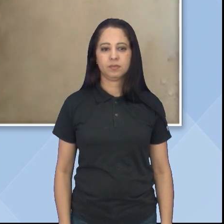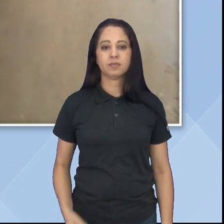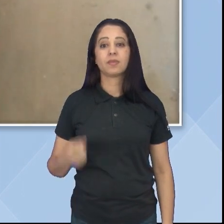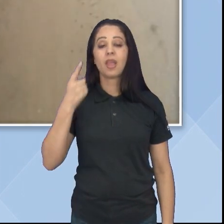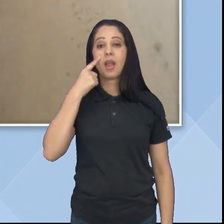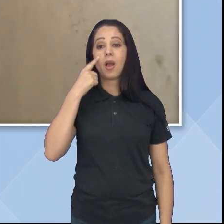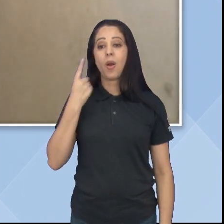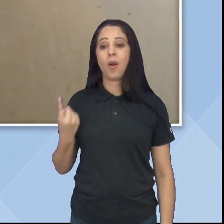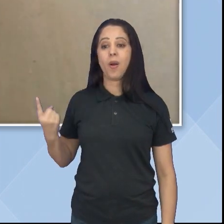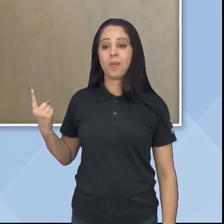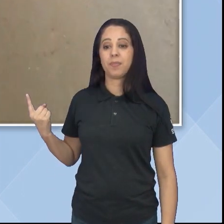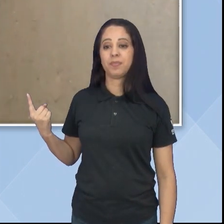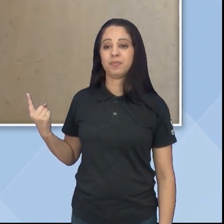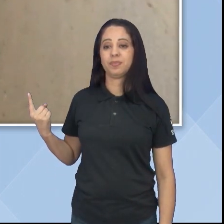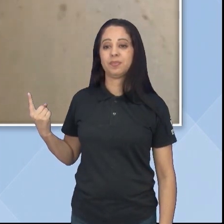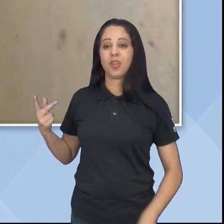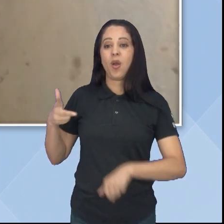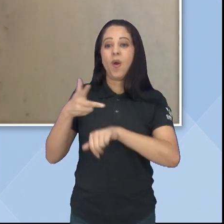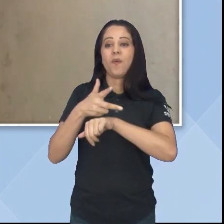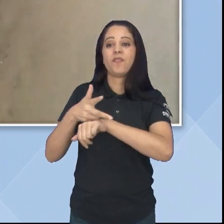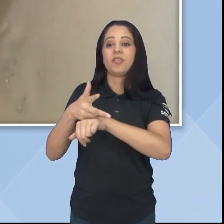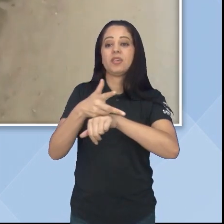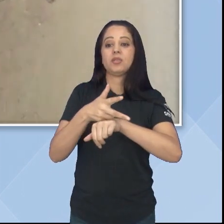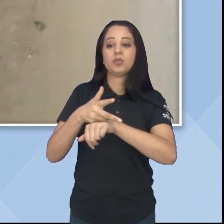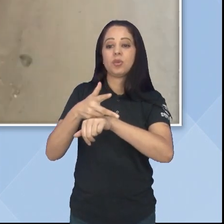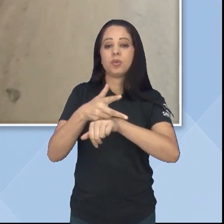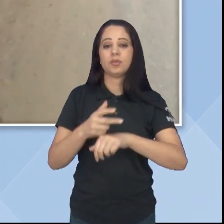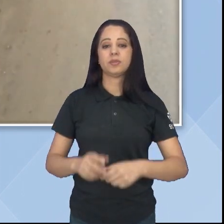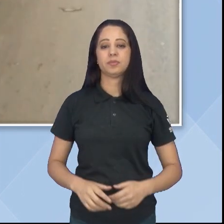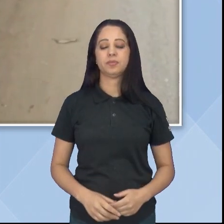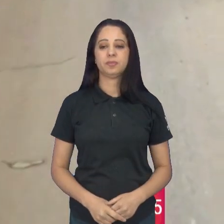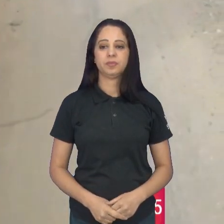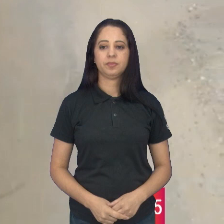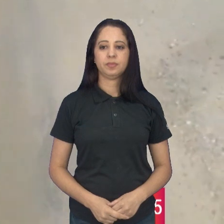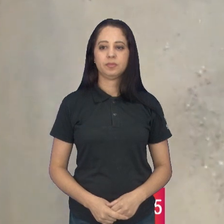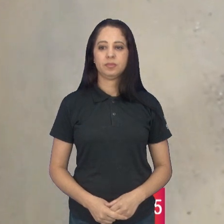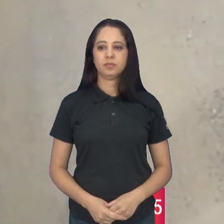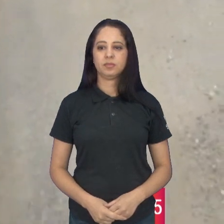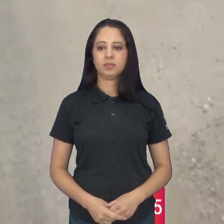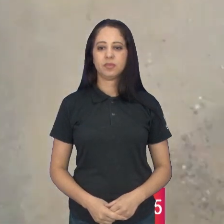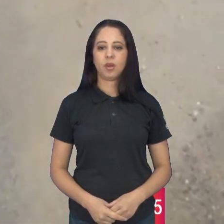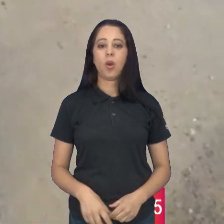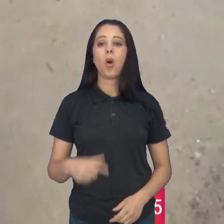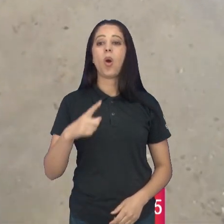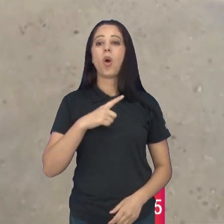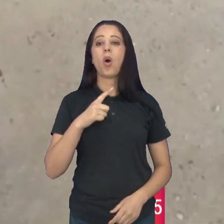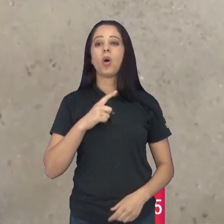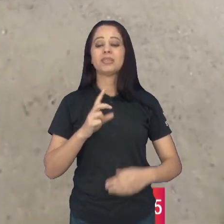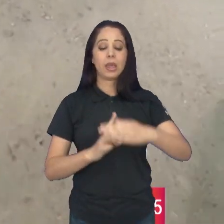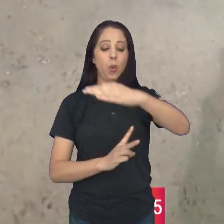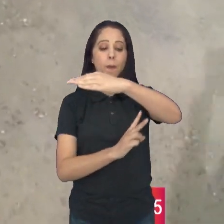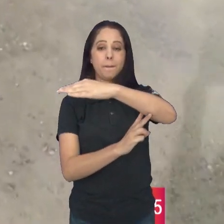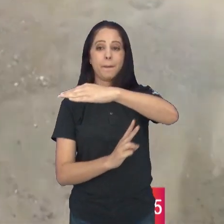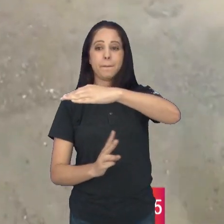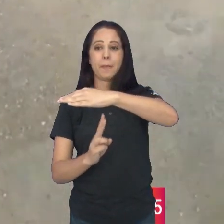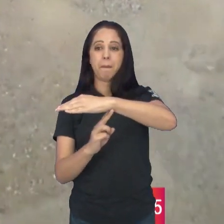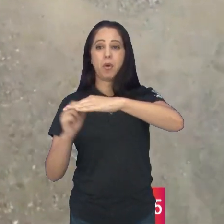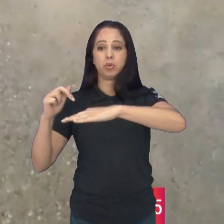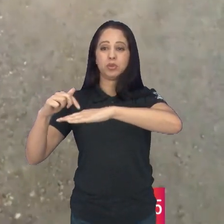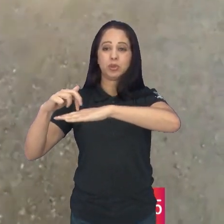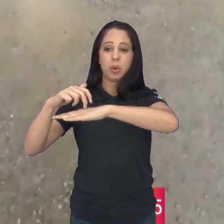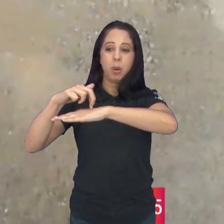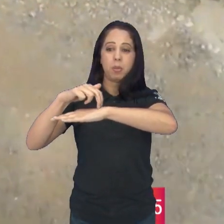Bairro dos Freitas, tá lá, olha, os moradores. E aqui é uma pontinha que tem uma coisa aqui, ó, que